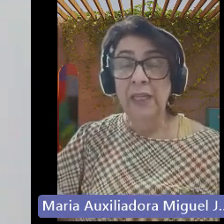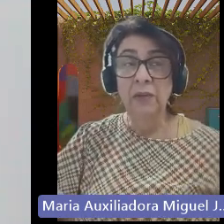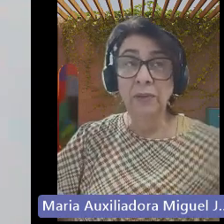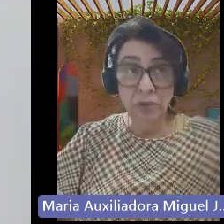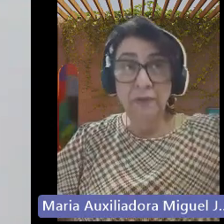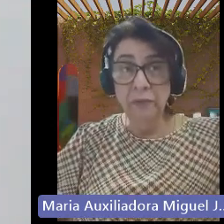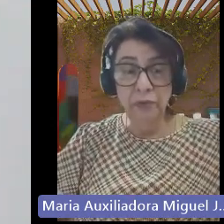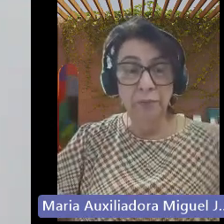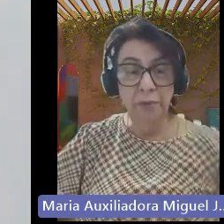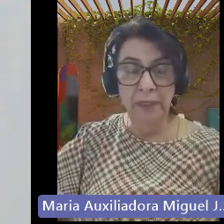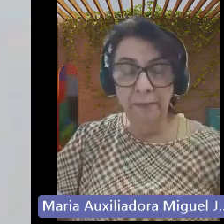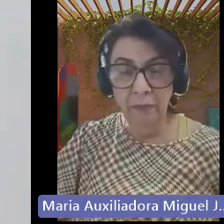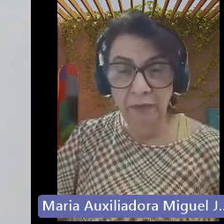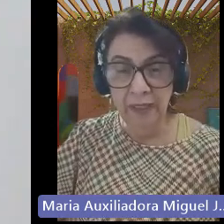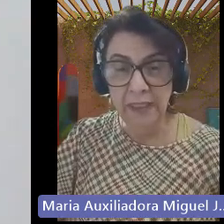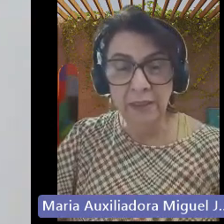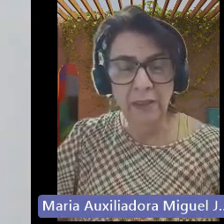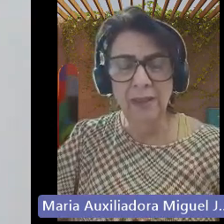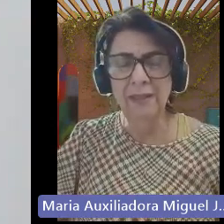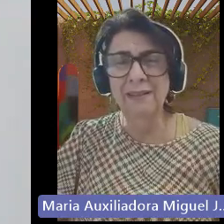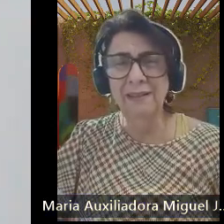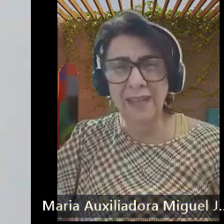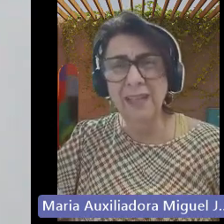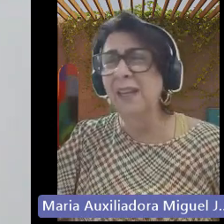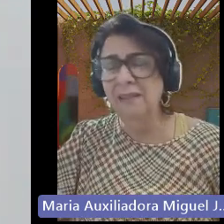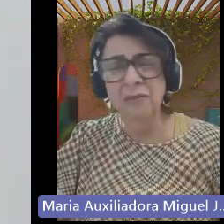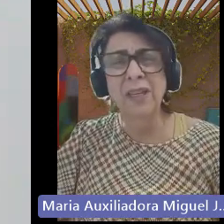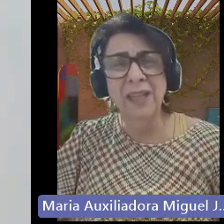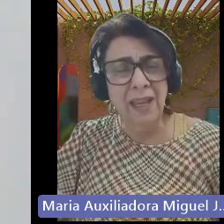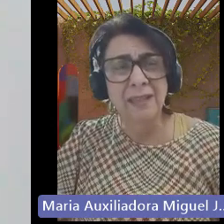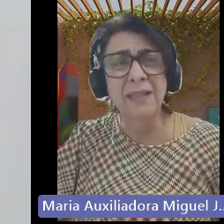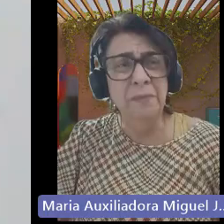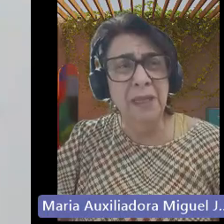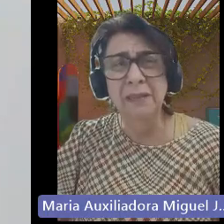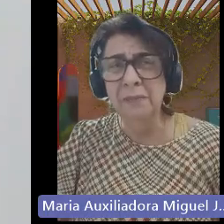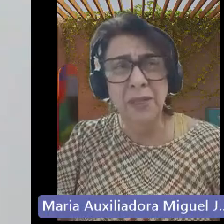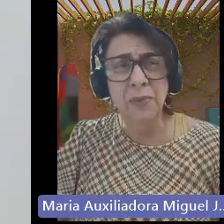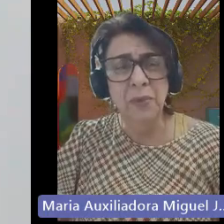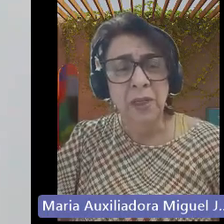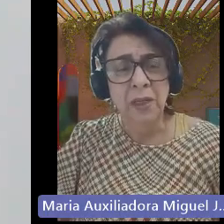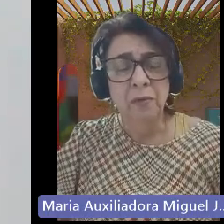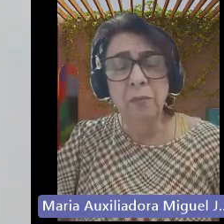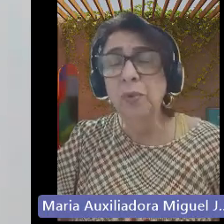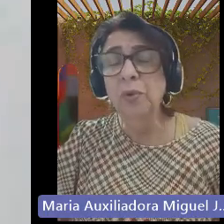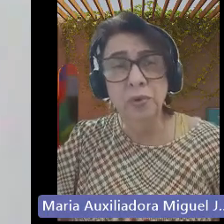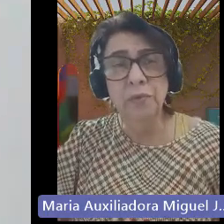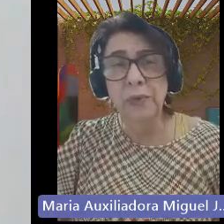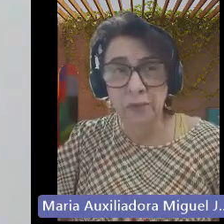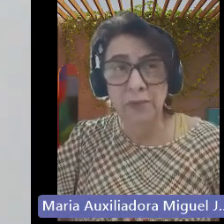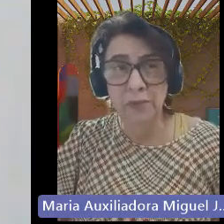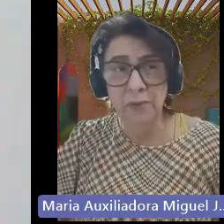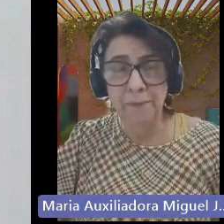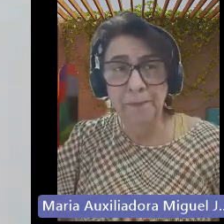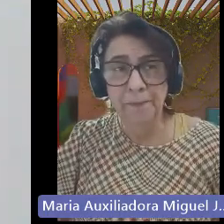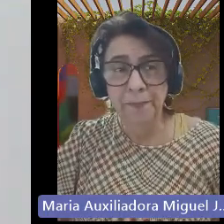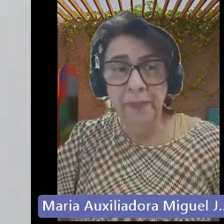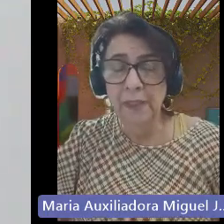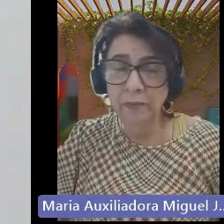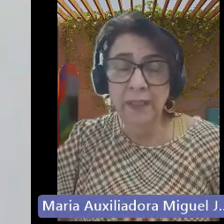didática e quando tiver com o diploma na mão, falar assim, o que é essa ementa mesmo? Por onde eu começo